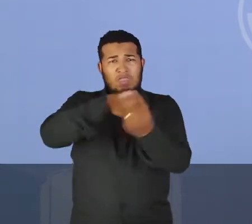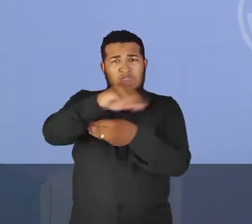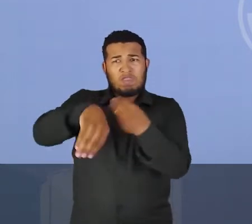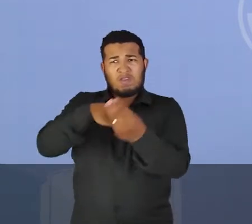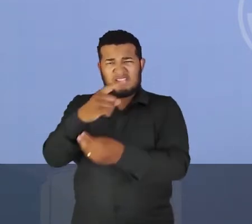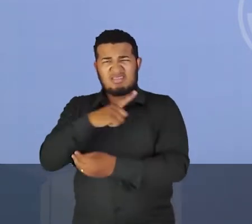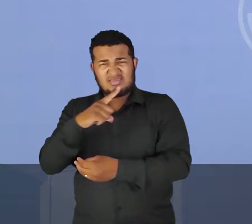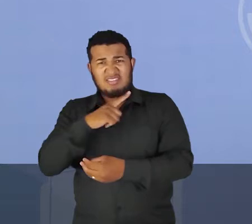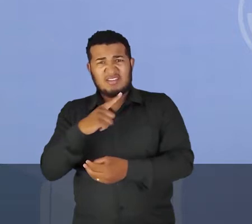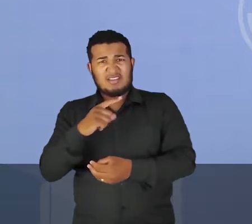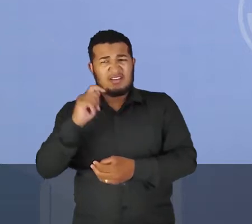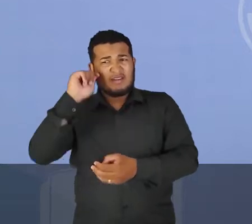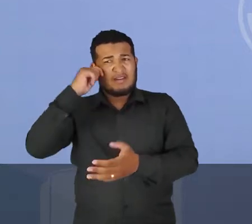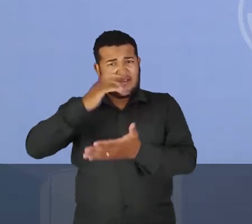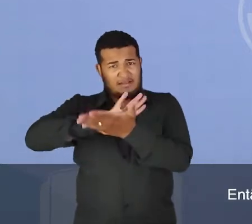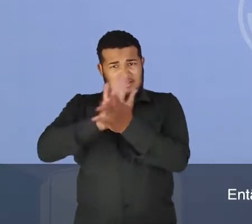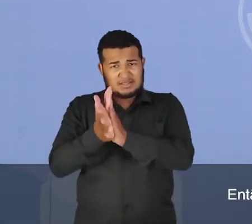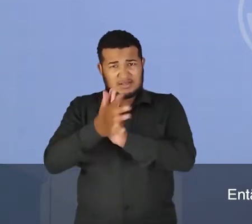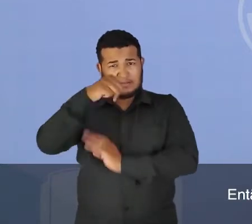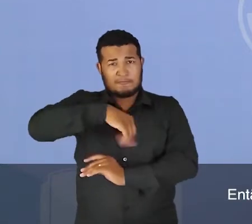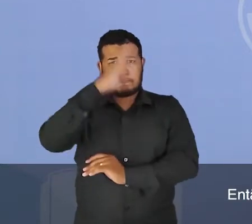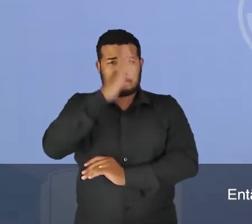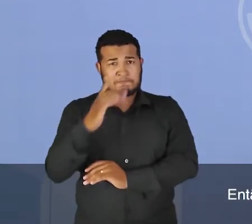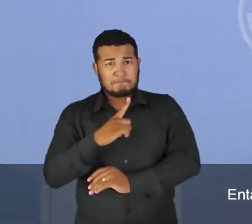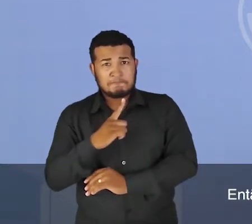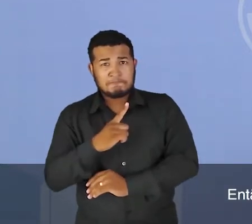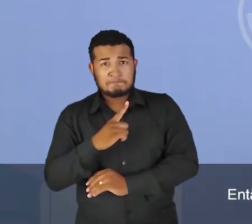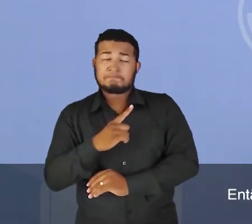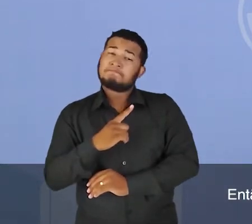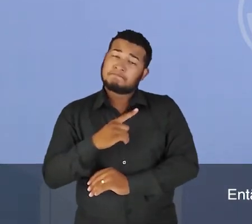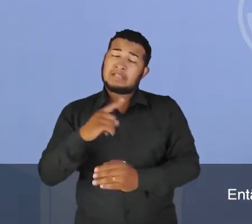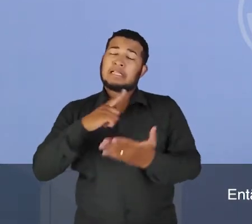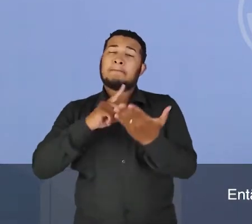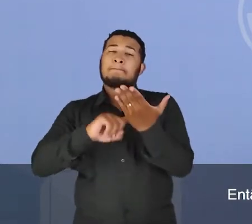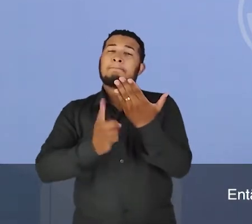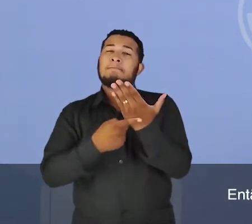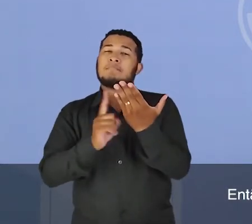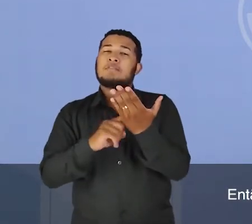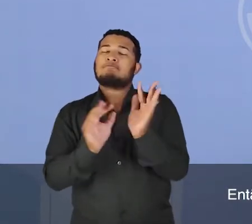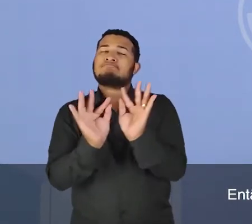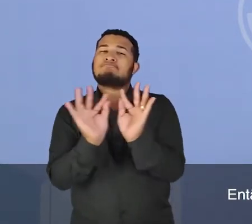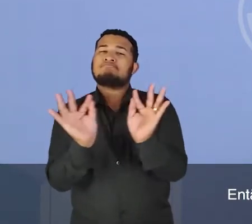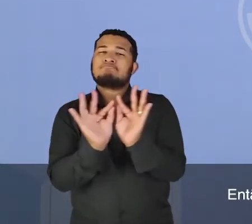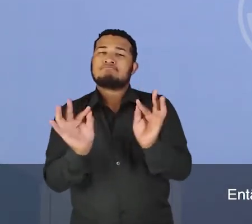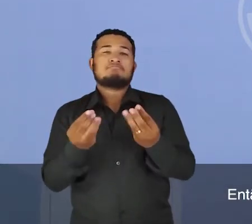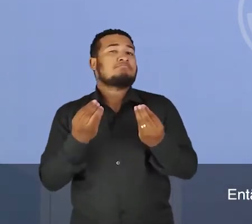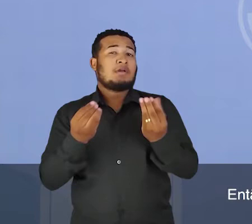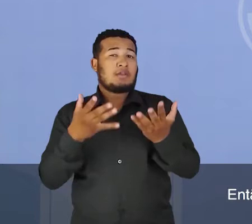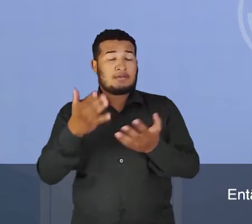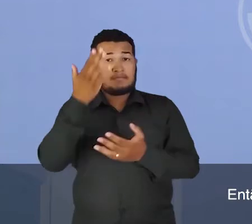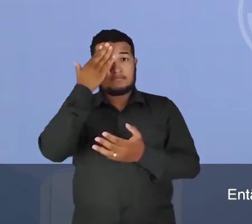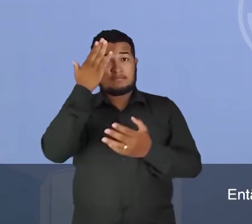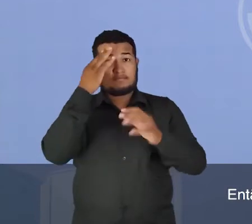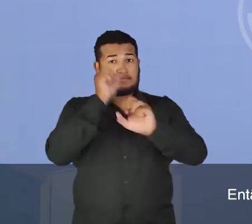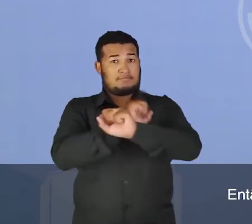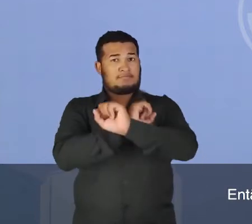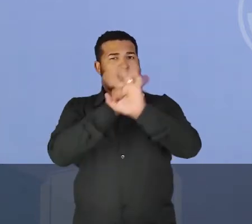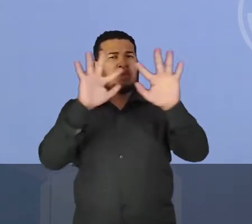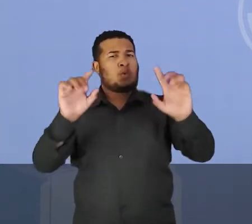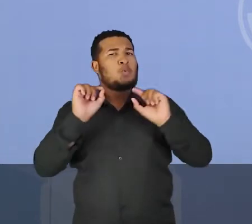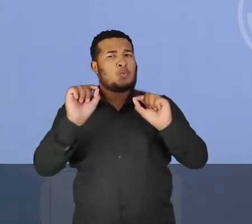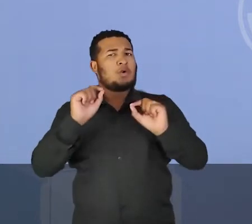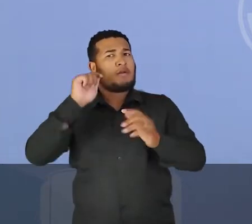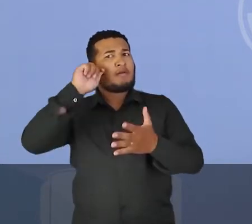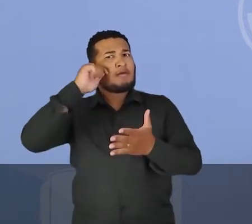mesmo racismo aqui no Brasil? Então eu vou usar uma metáfora bem simples para poder vocês entenderem o que é o